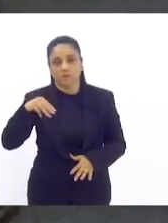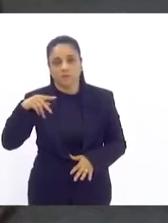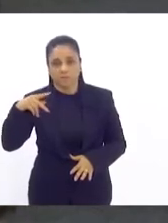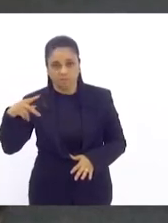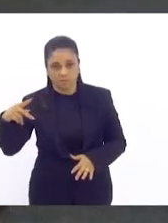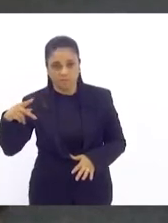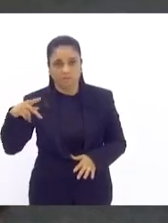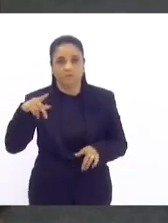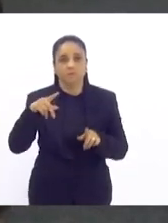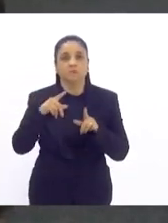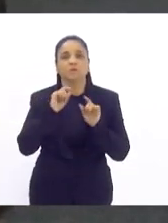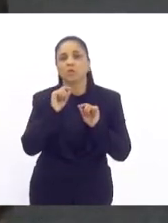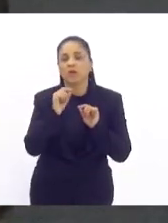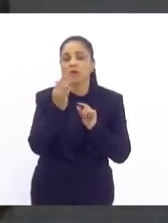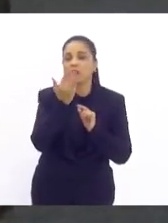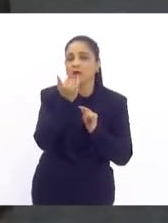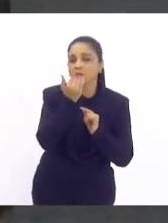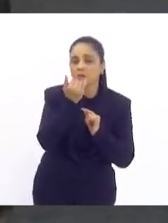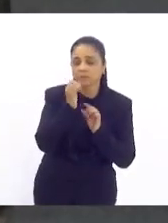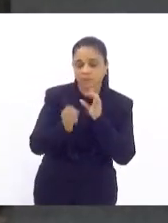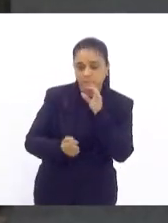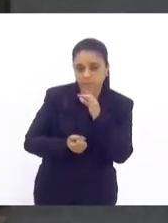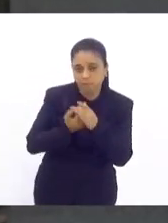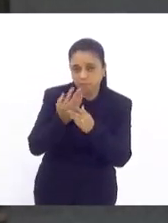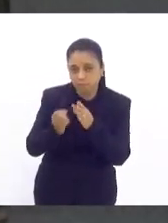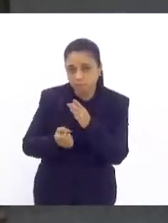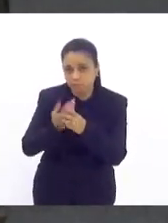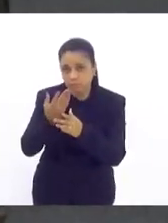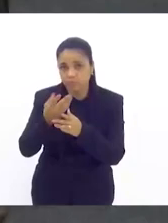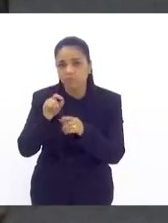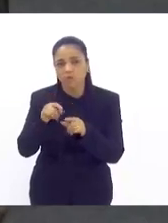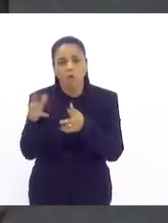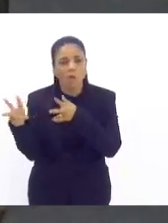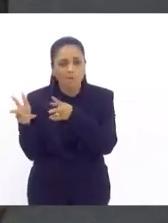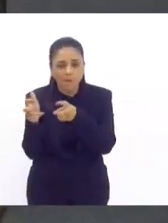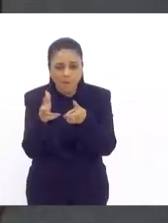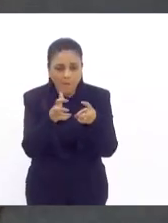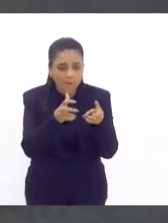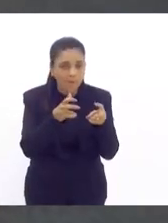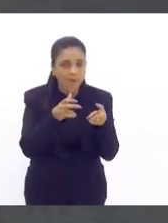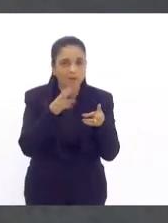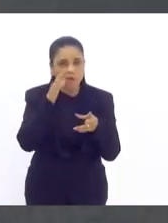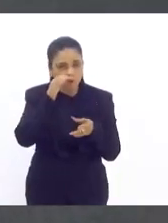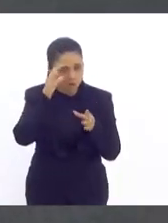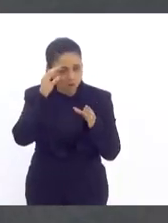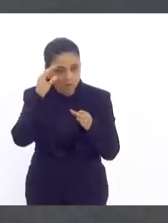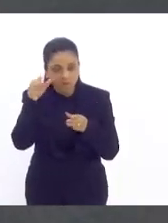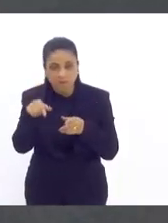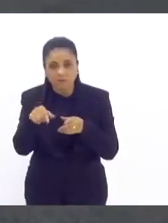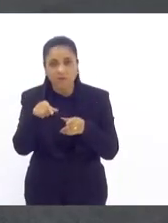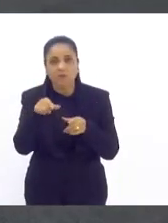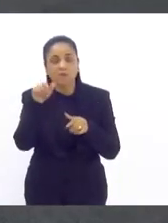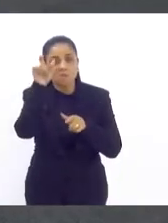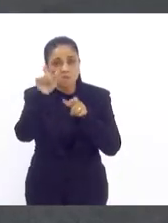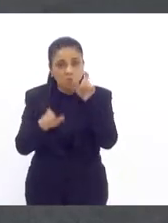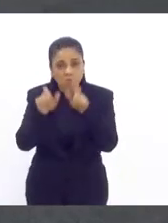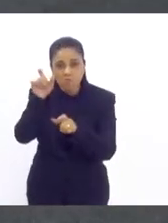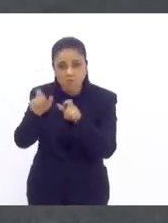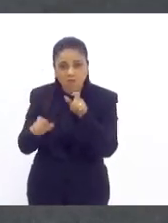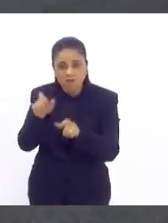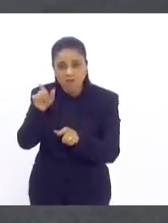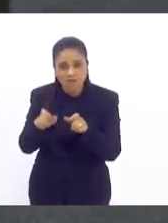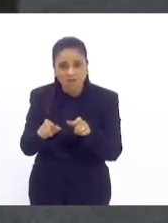relação à produção de alimento que a gente observa que muitas mulheres estão implicadas e